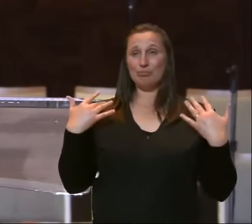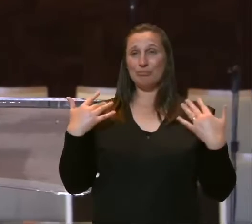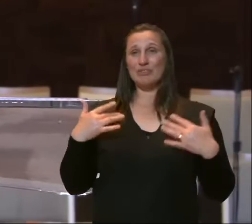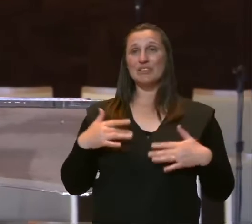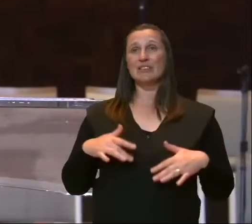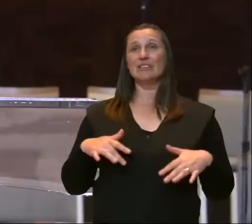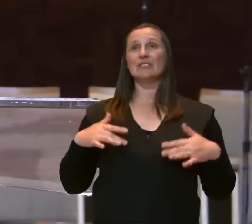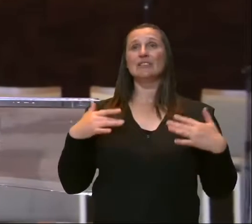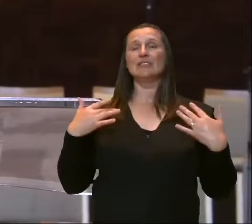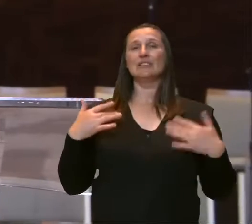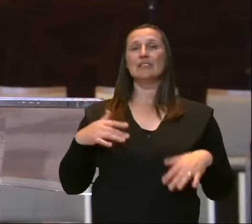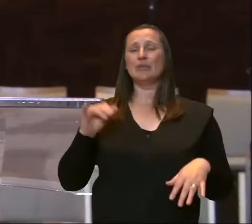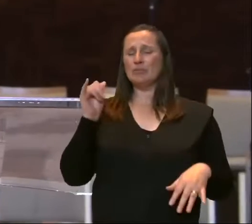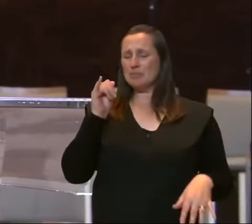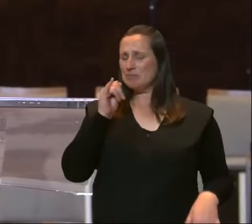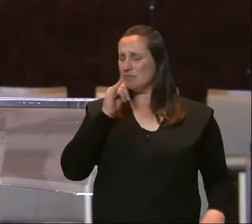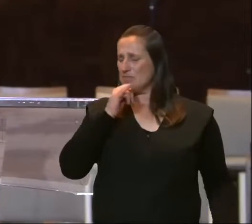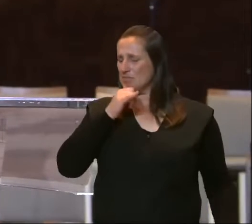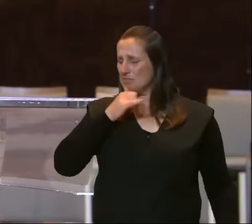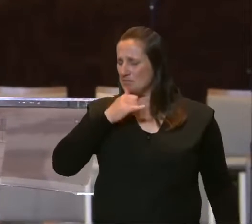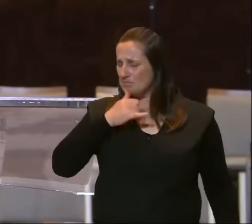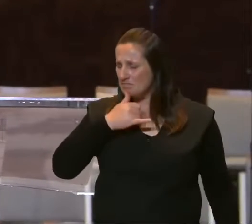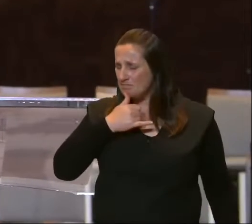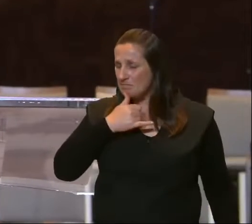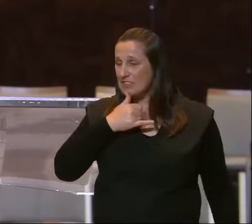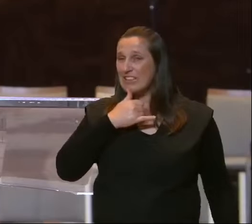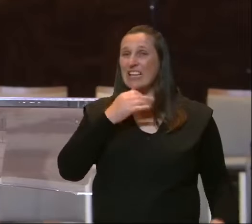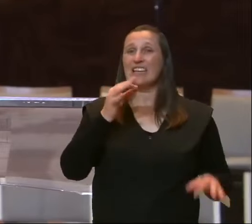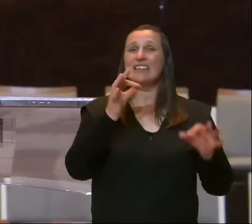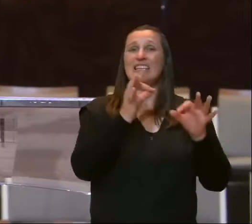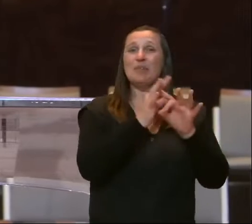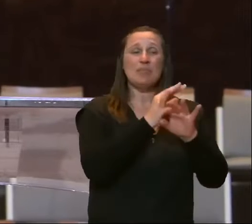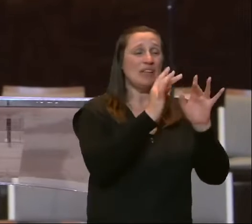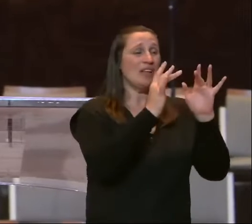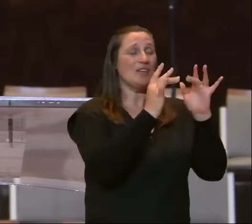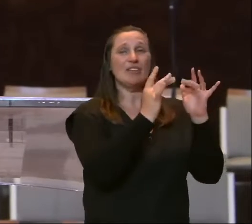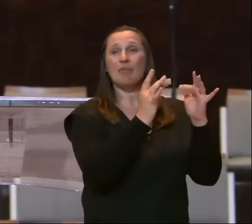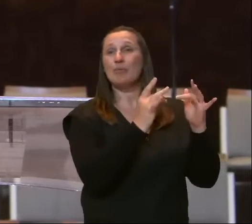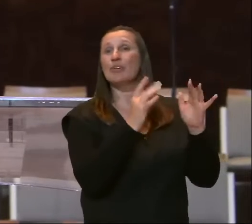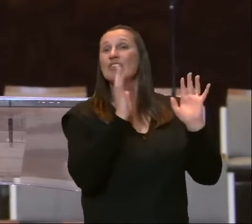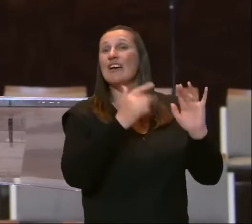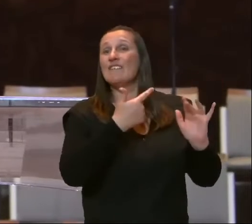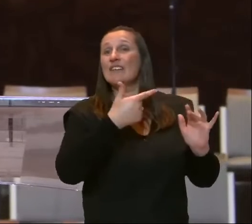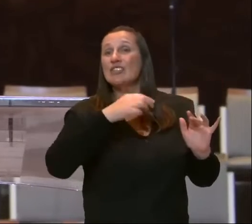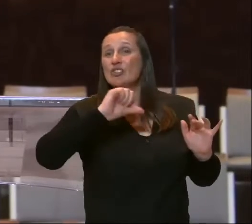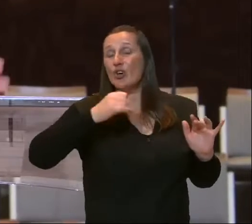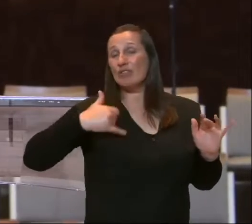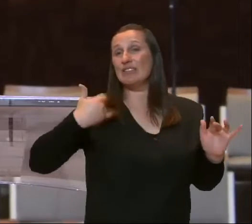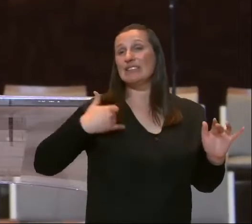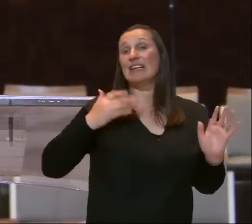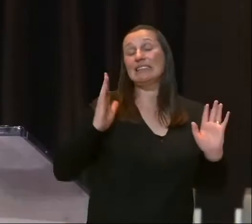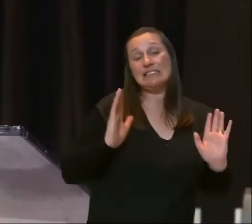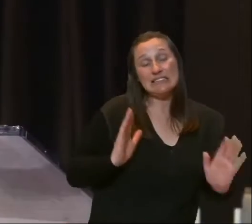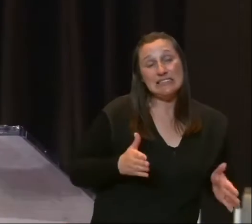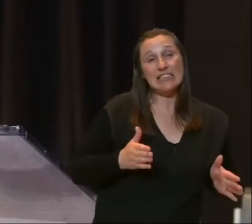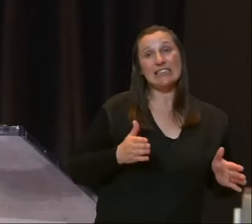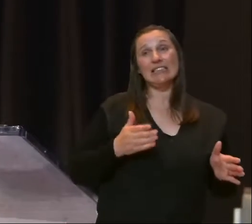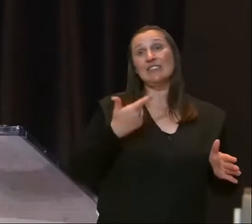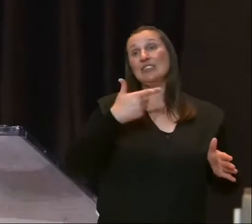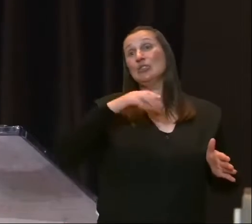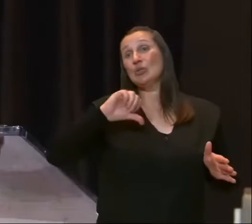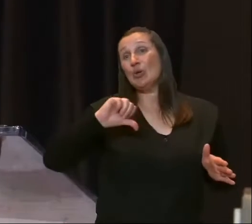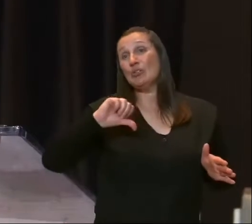E aí eu fiquei triste, decepcionado, tinha terminado o namoro, ia fazer 29 anos. Falei, isso é a idade, pastor,